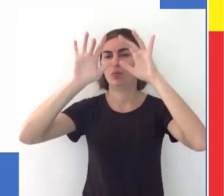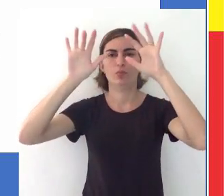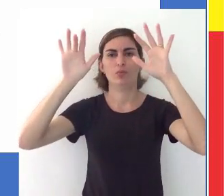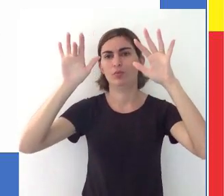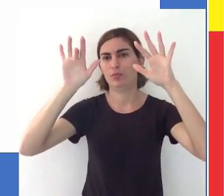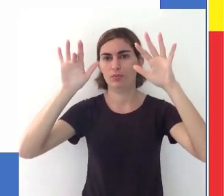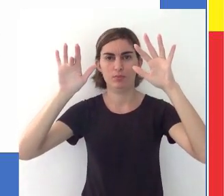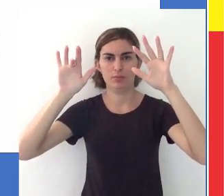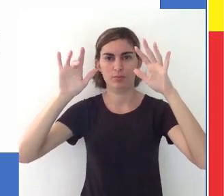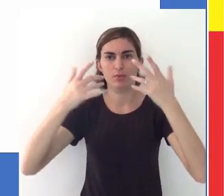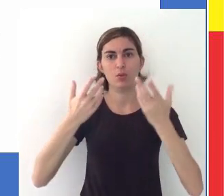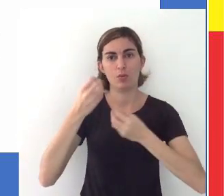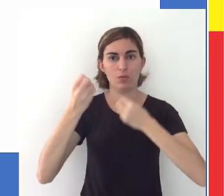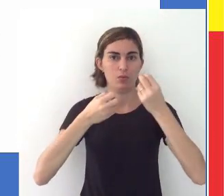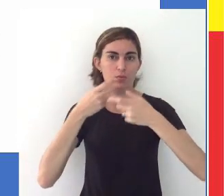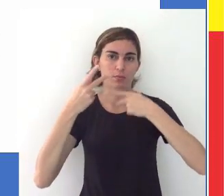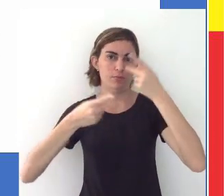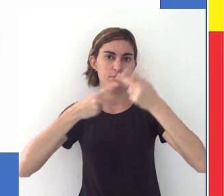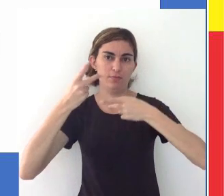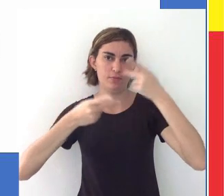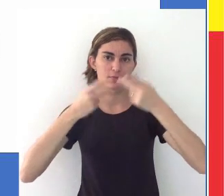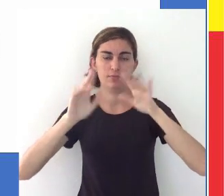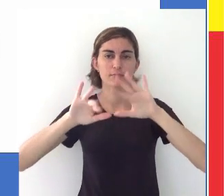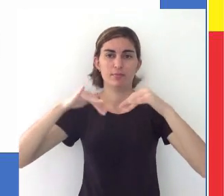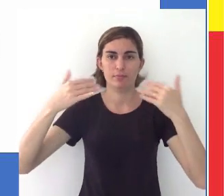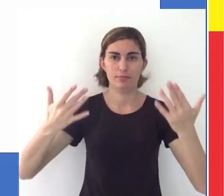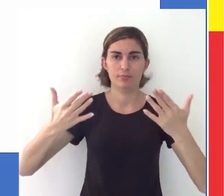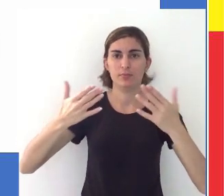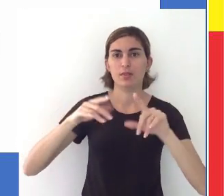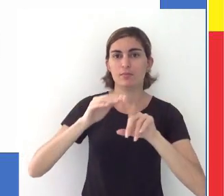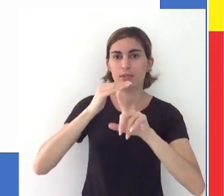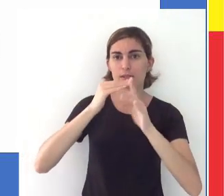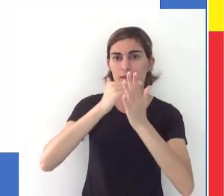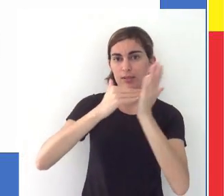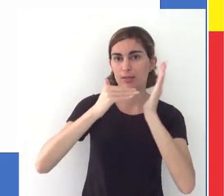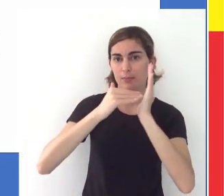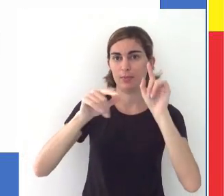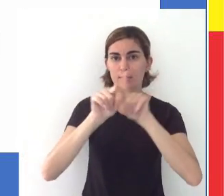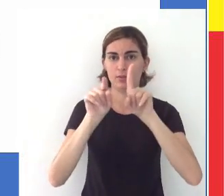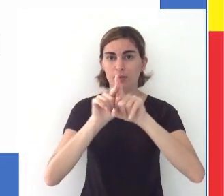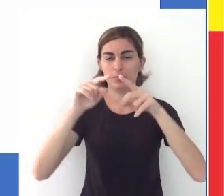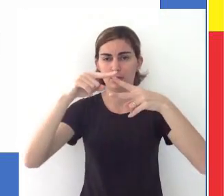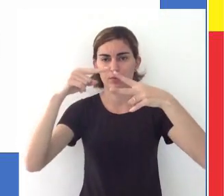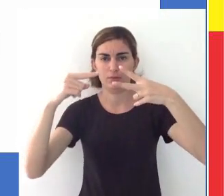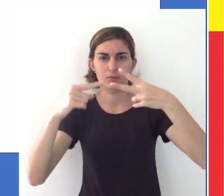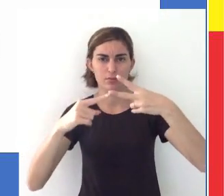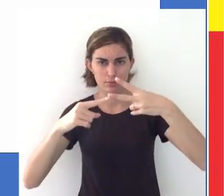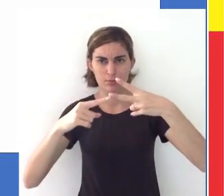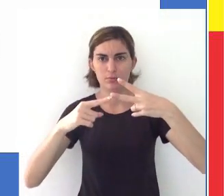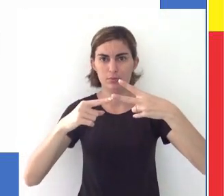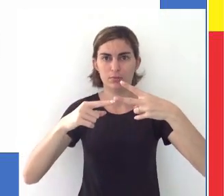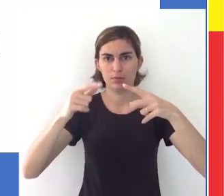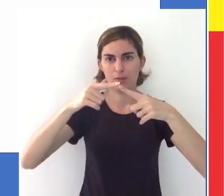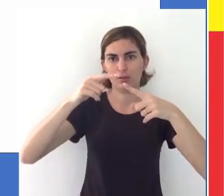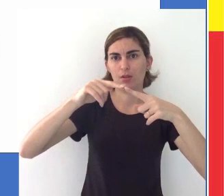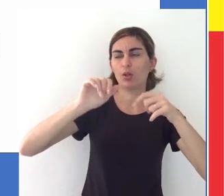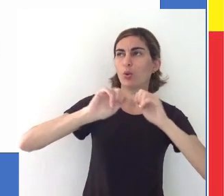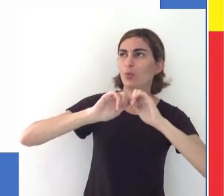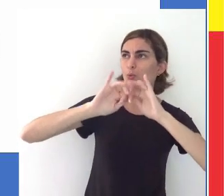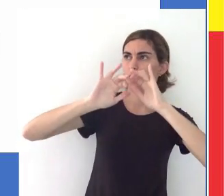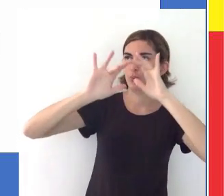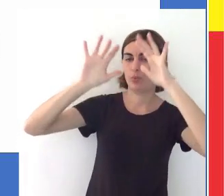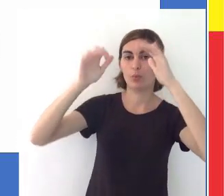gasosa presente na atmosfera, assim como eu falei, tá? Então a gente divide também a umidade em duas versões, tá? Existe a